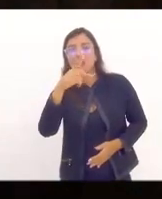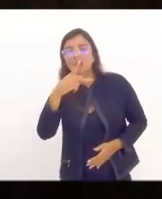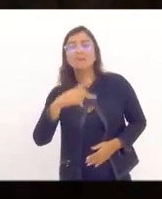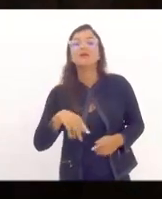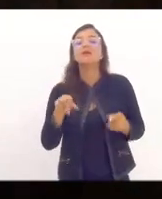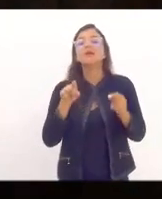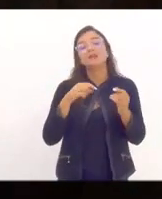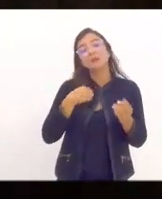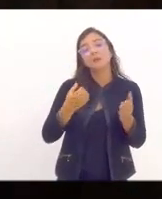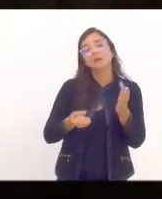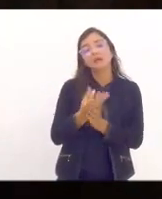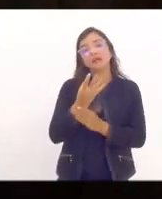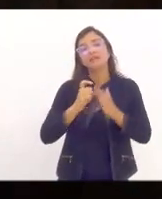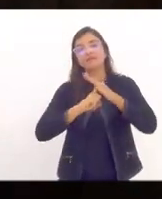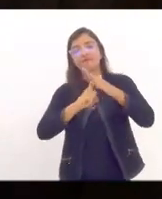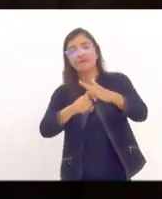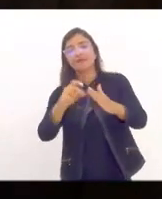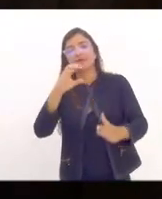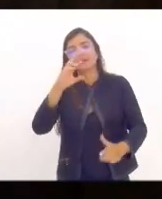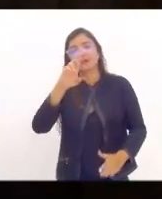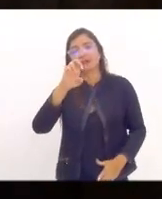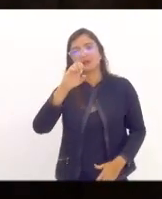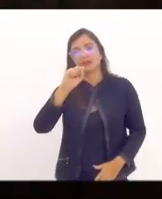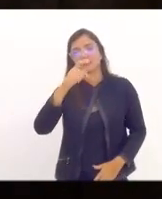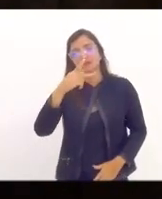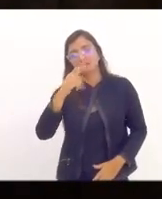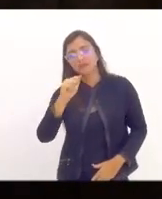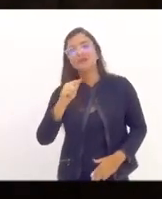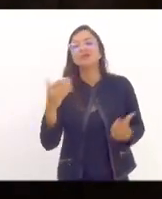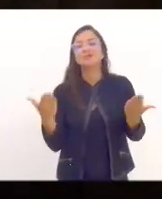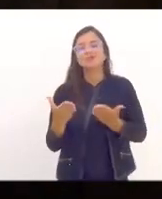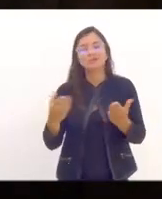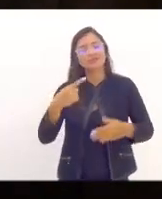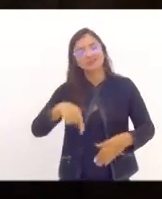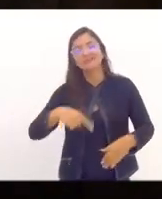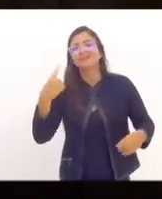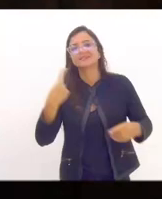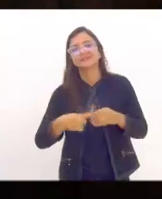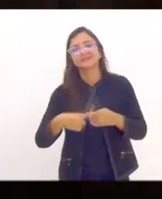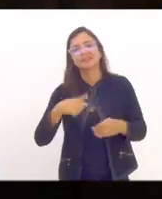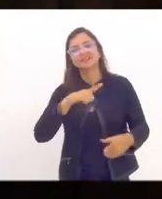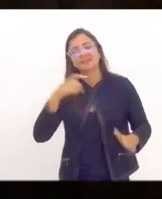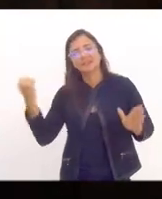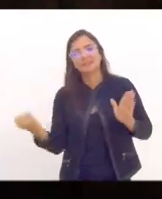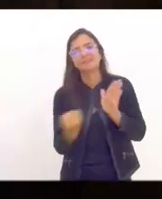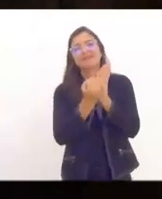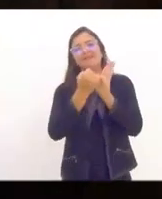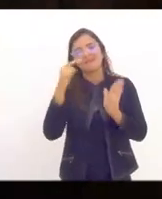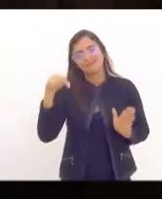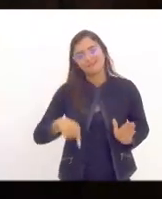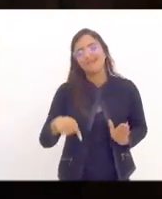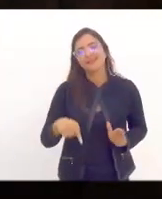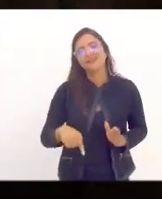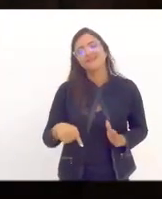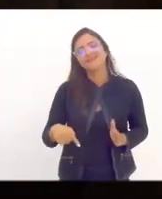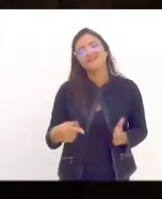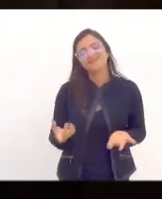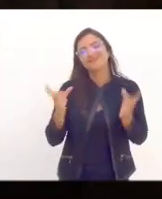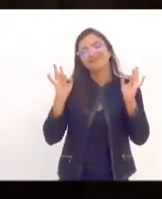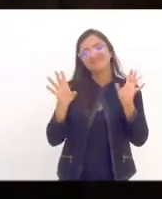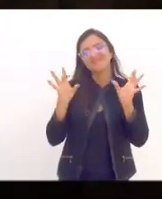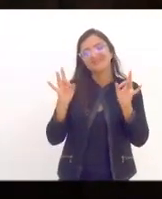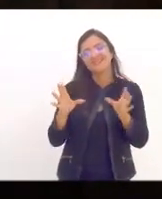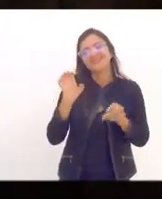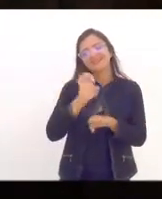acadêmico e entregar para a cidade algo que hoje reconhecido como patrimônio e agora sendo reconhecida